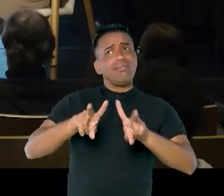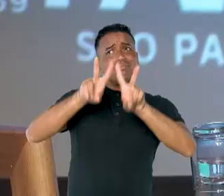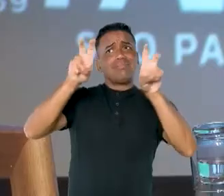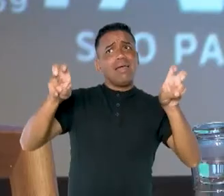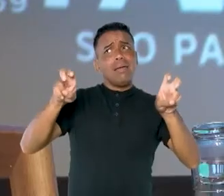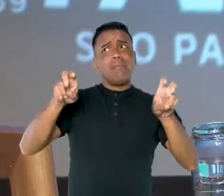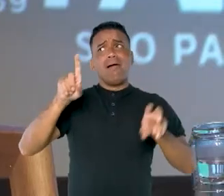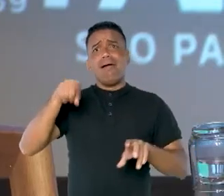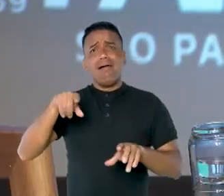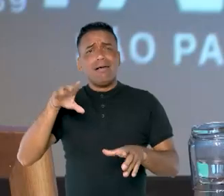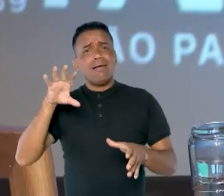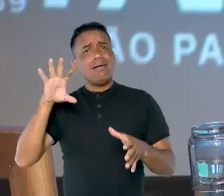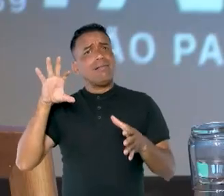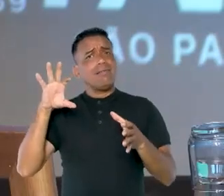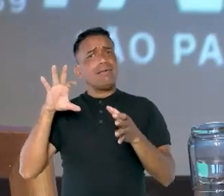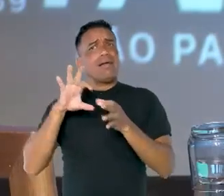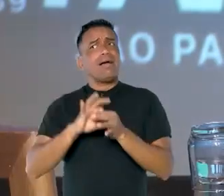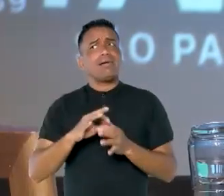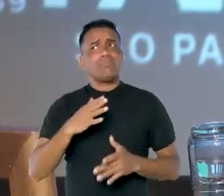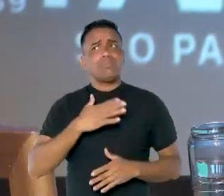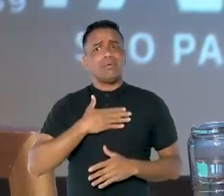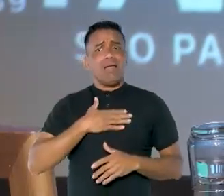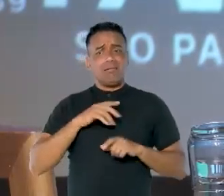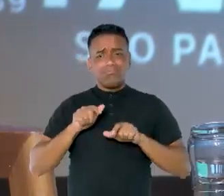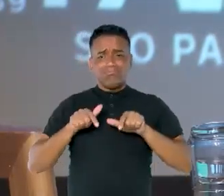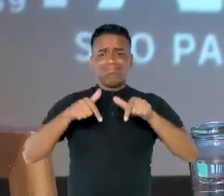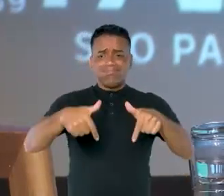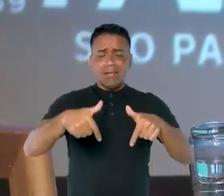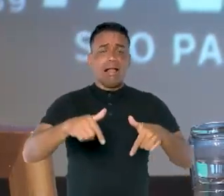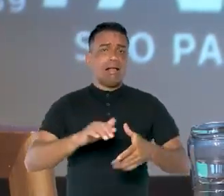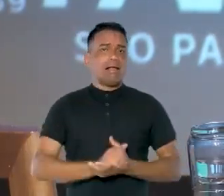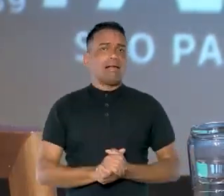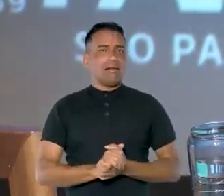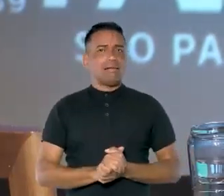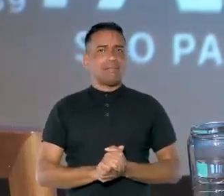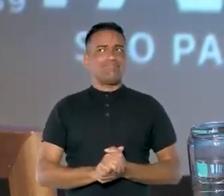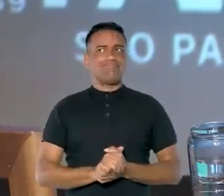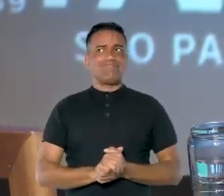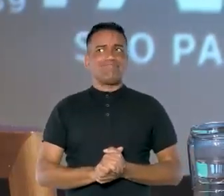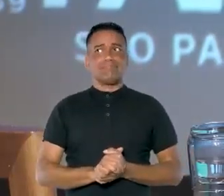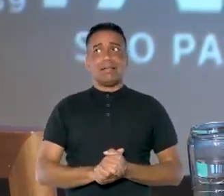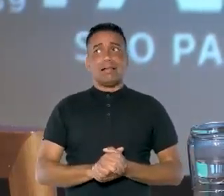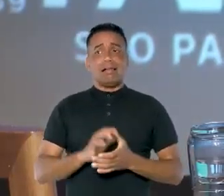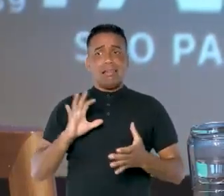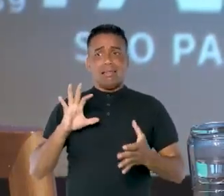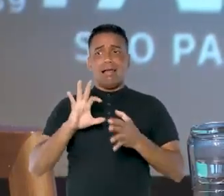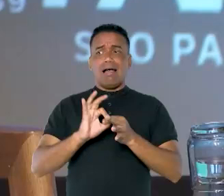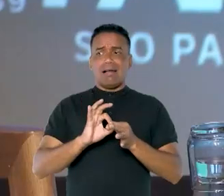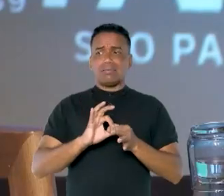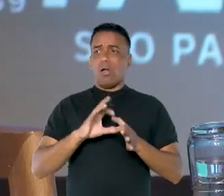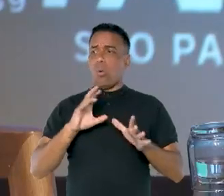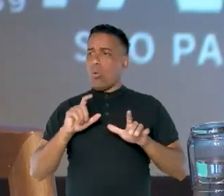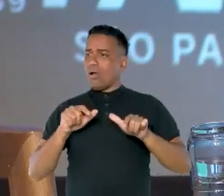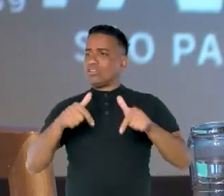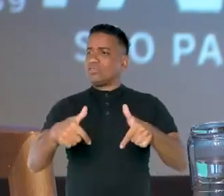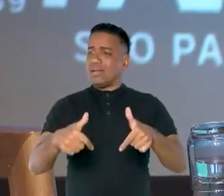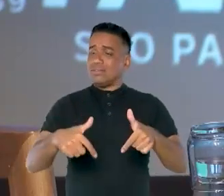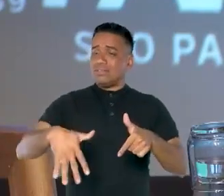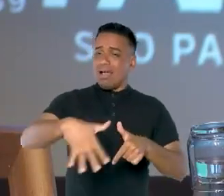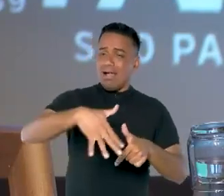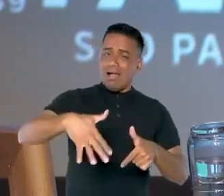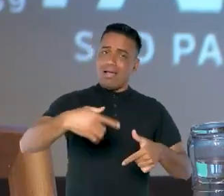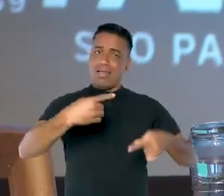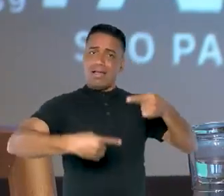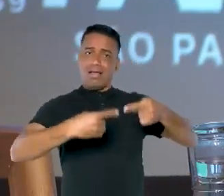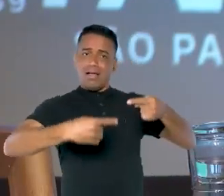que está ligado um pouco à minha atividade. Foi ligado um pouco à minha atividade como